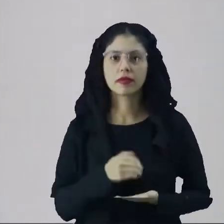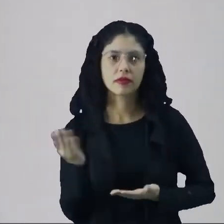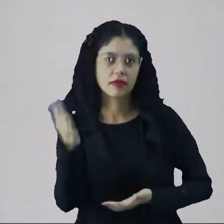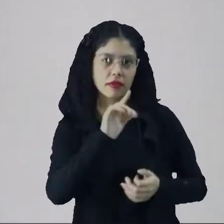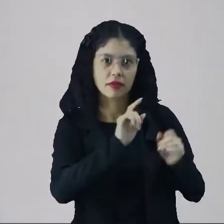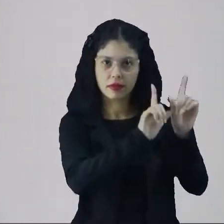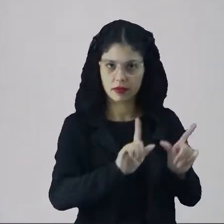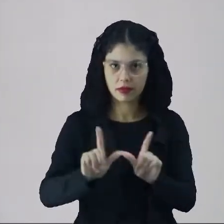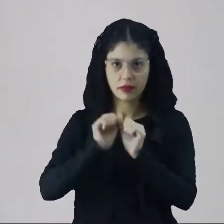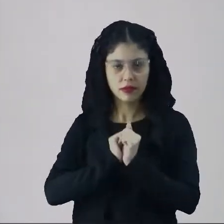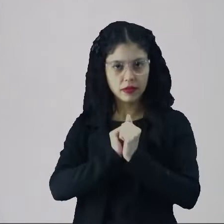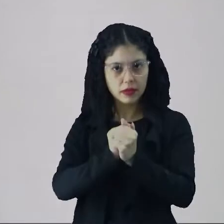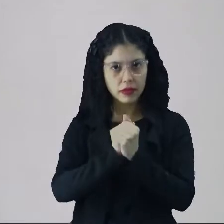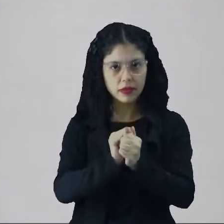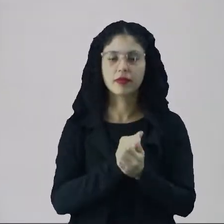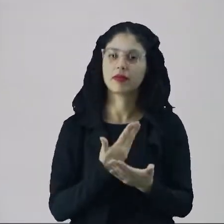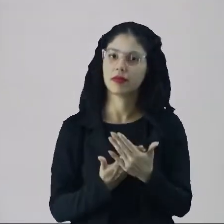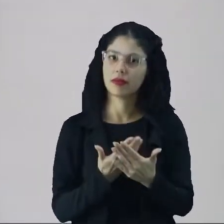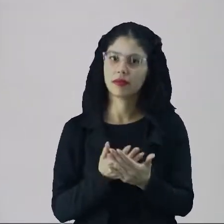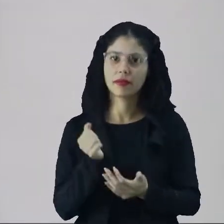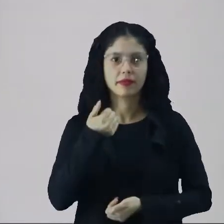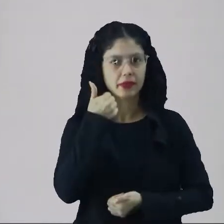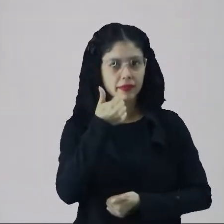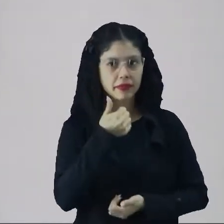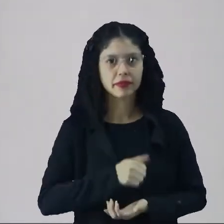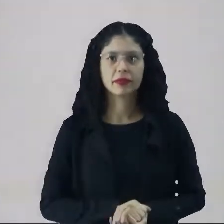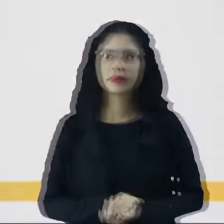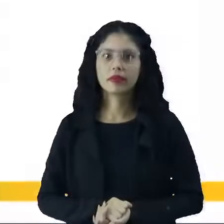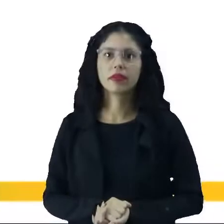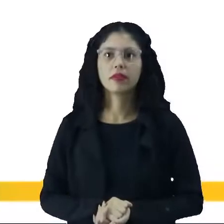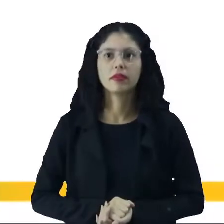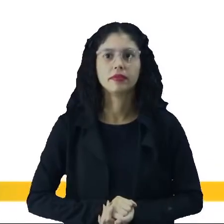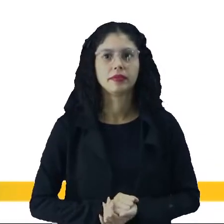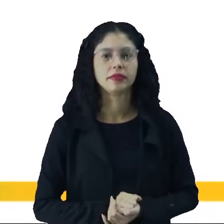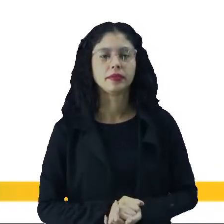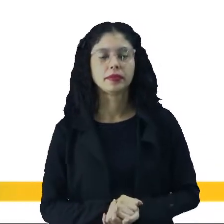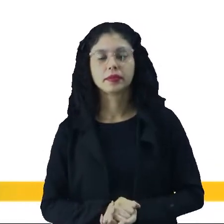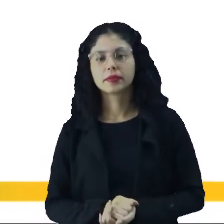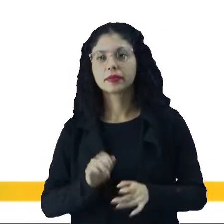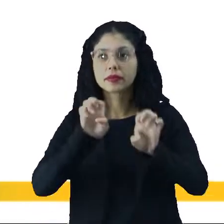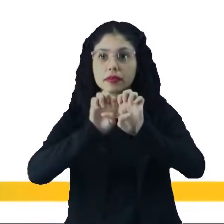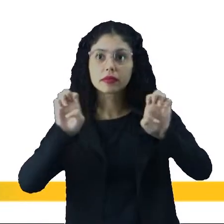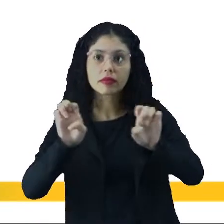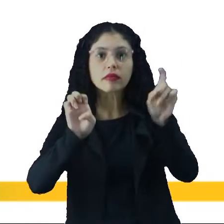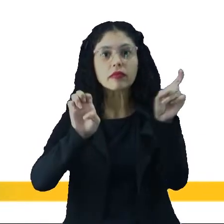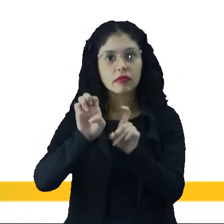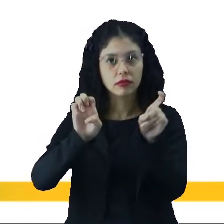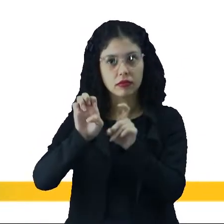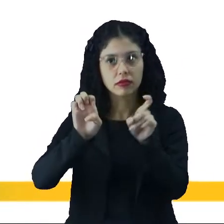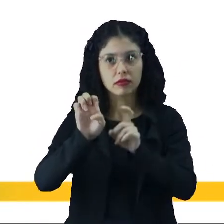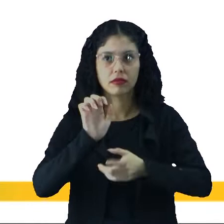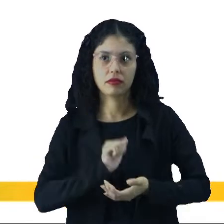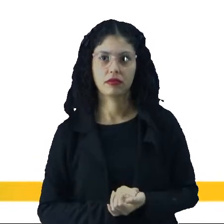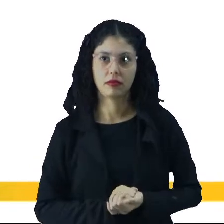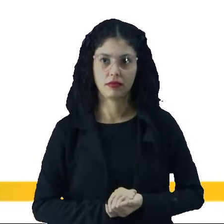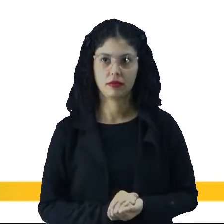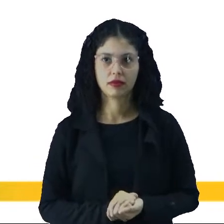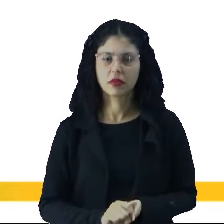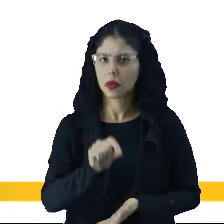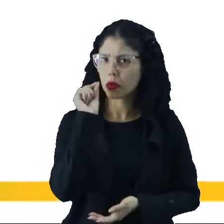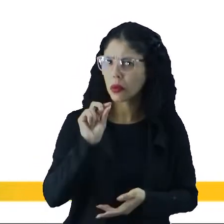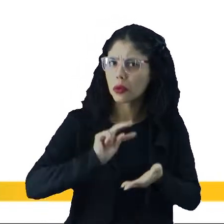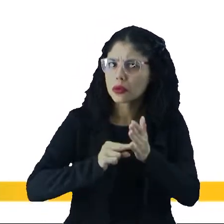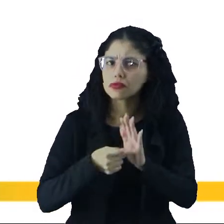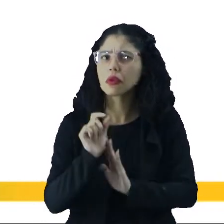vamos acompanhar essa aula, conto com você, beleza? Vamos lá então? Equação e função exponencial. O